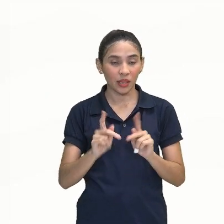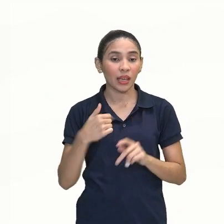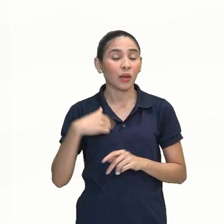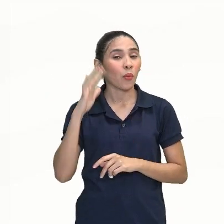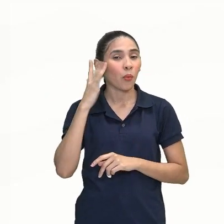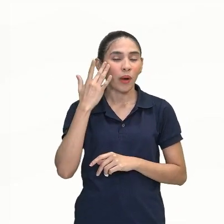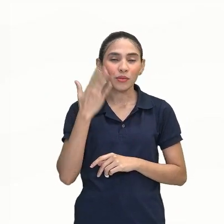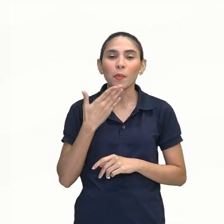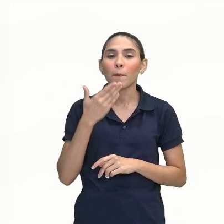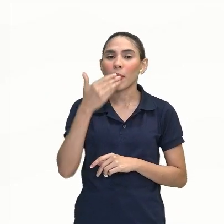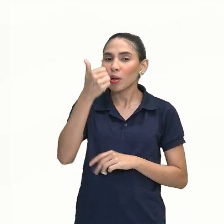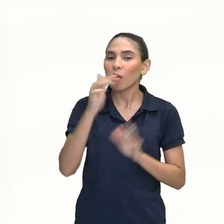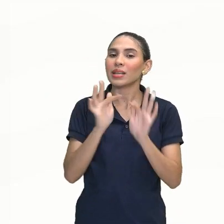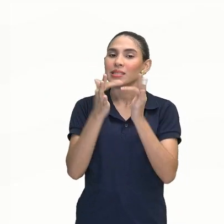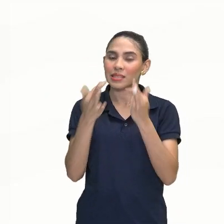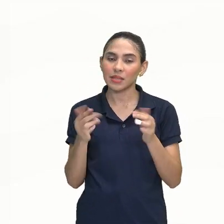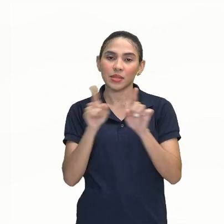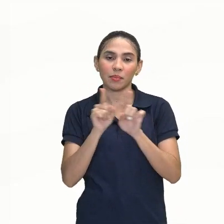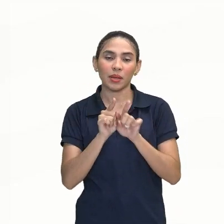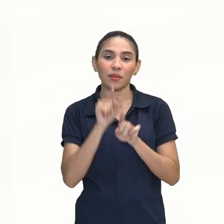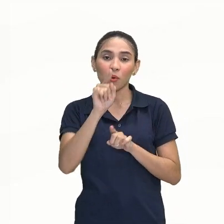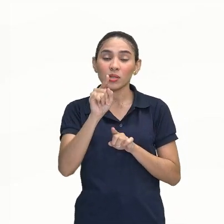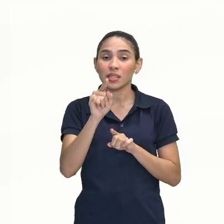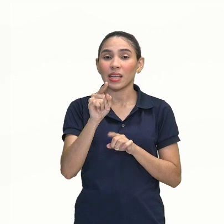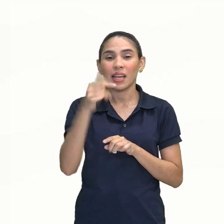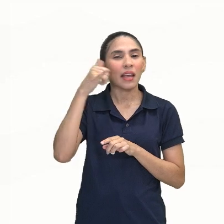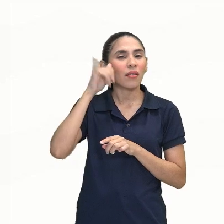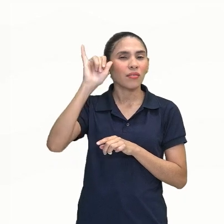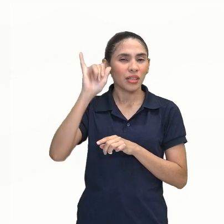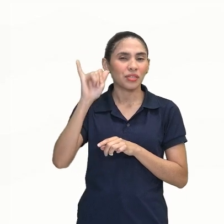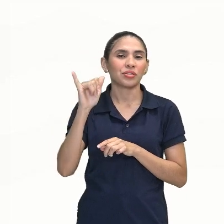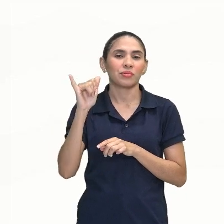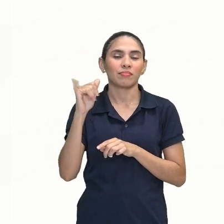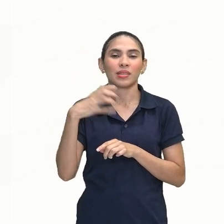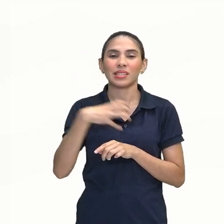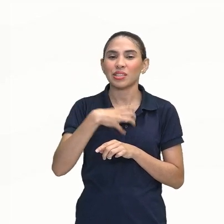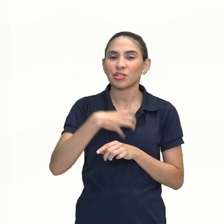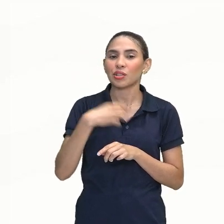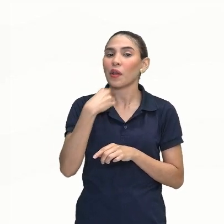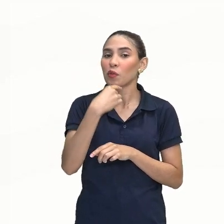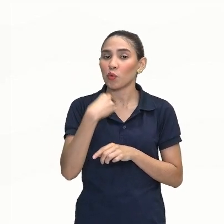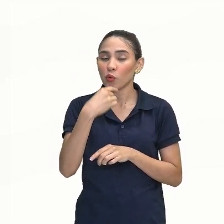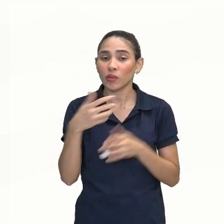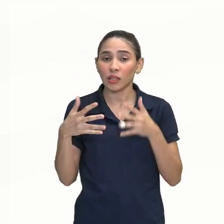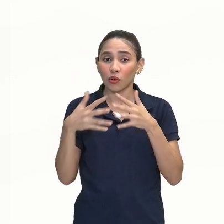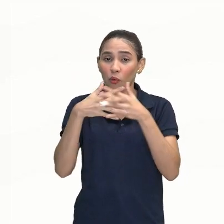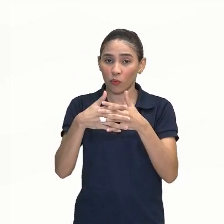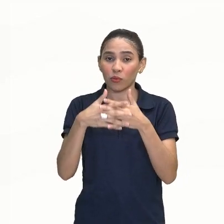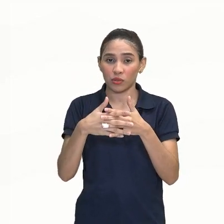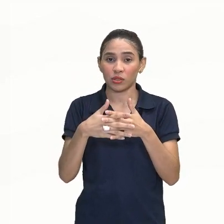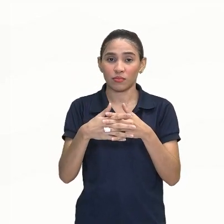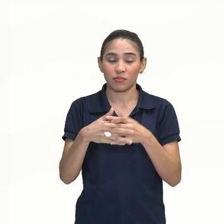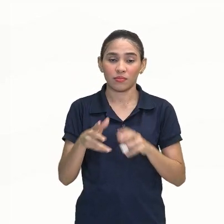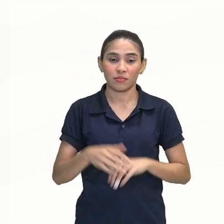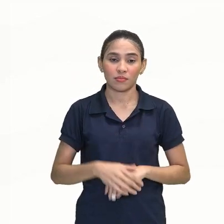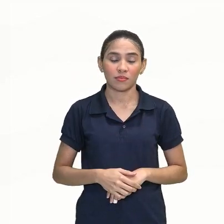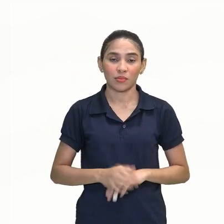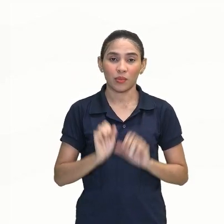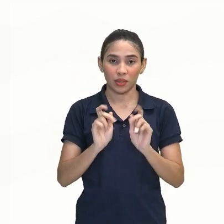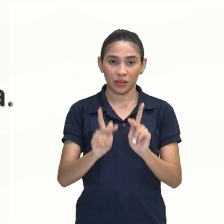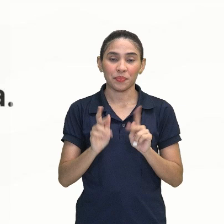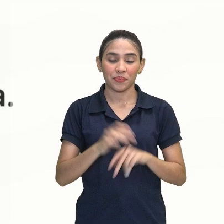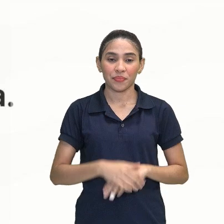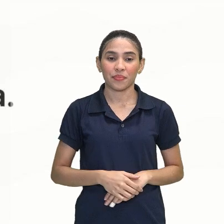acho bem mais simples para que vocês não confundam a questão de perímetro e semiperímetro. Tudo